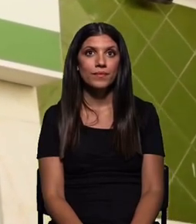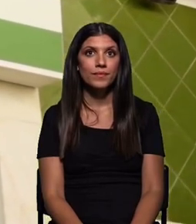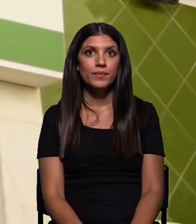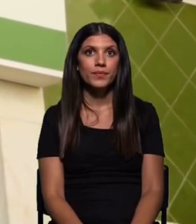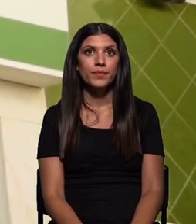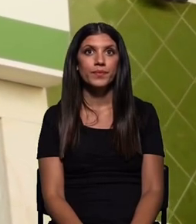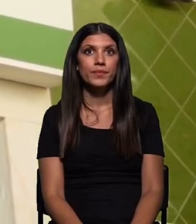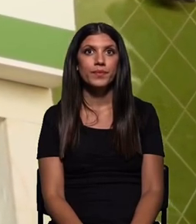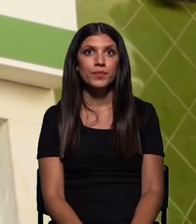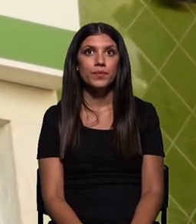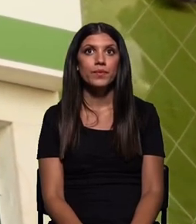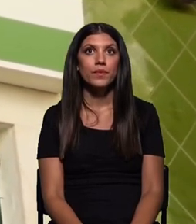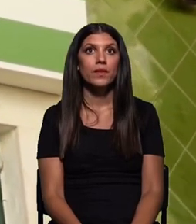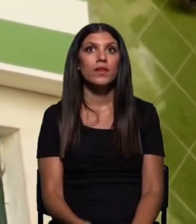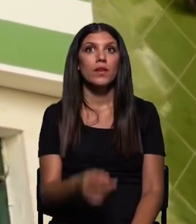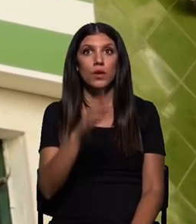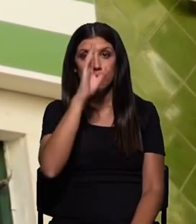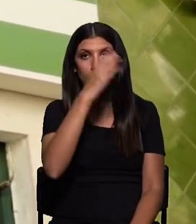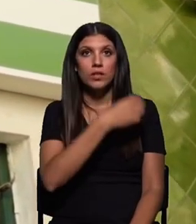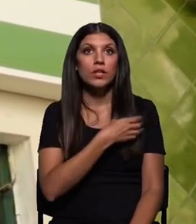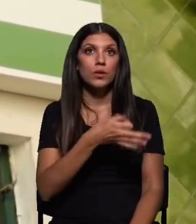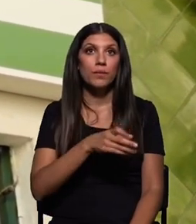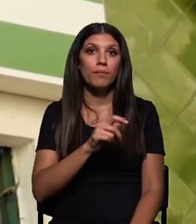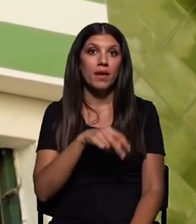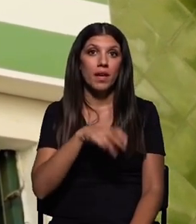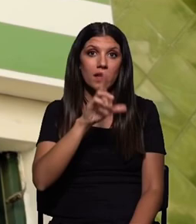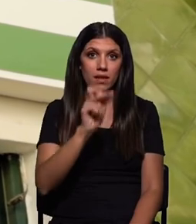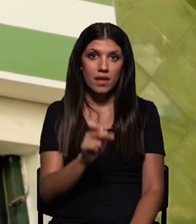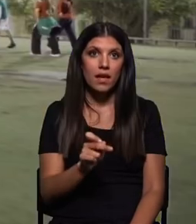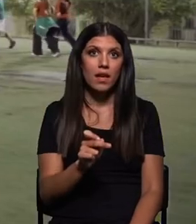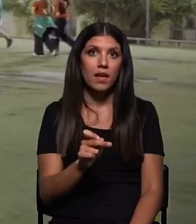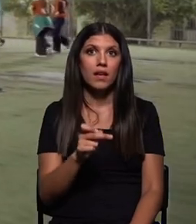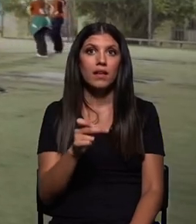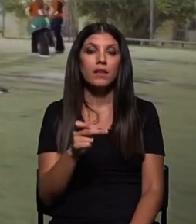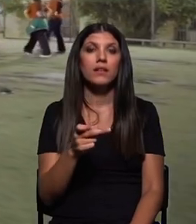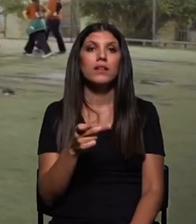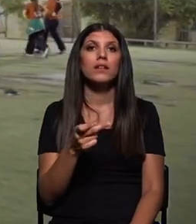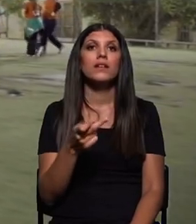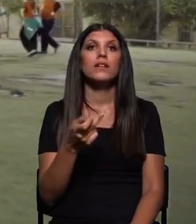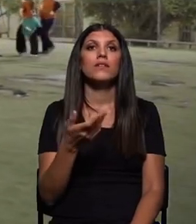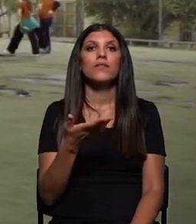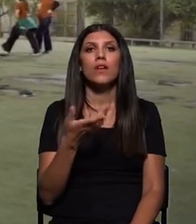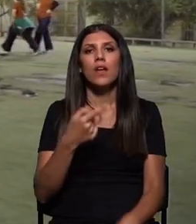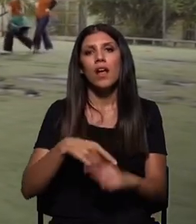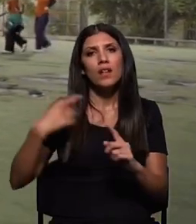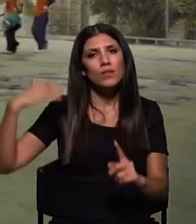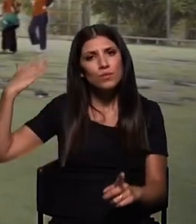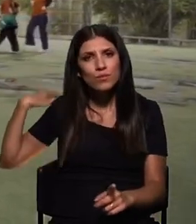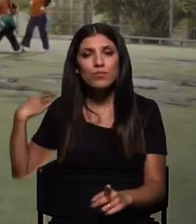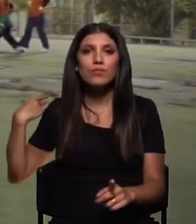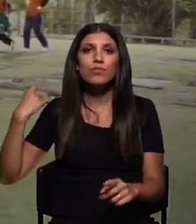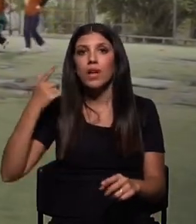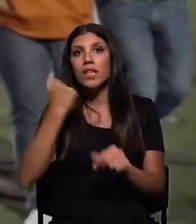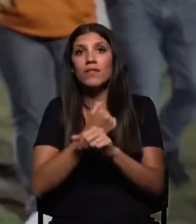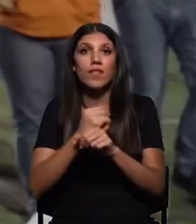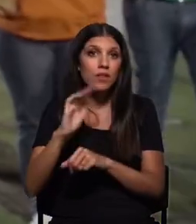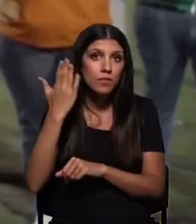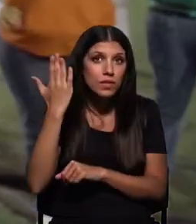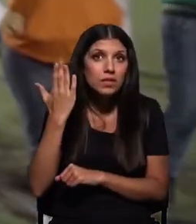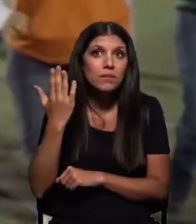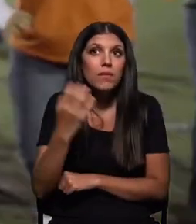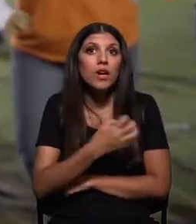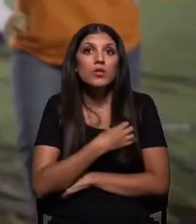Sporting Clube da Penha, o ano da sua fundação 1939, 8 de dezembro. E as suas principais atividades enquanto